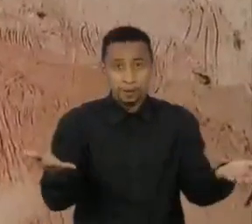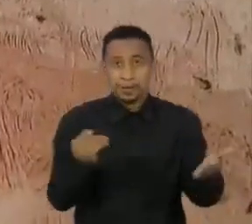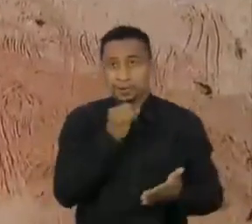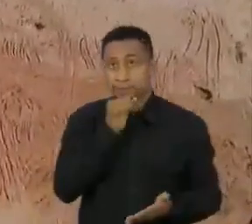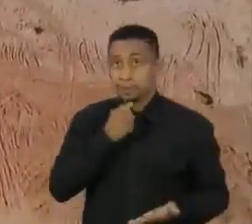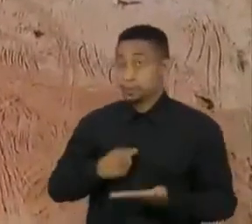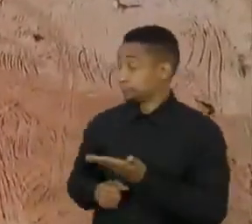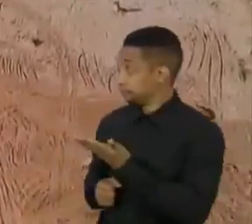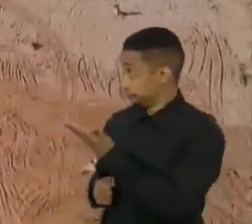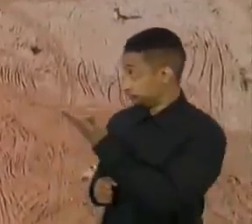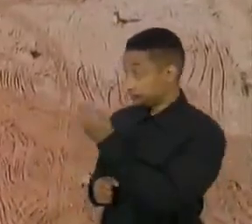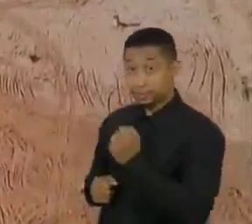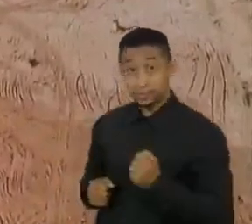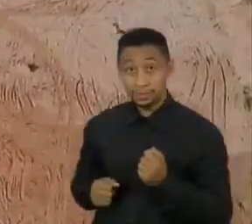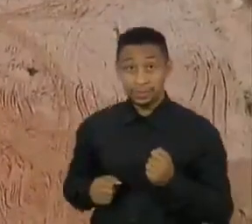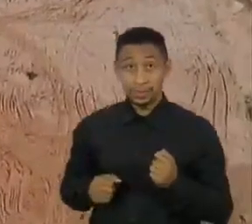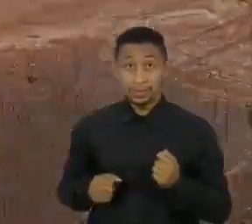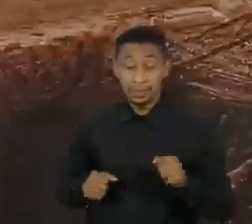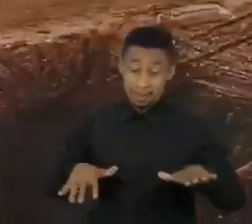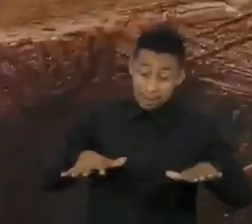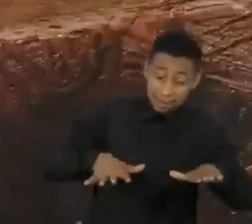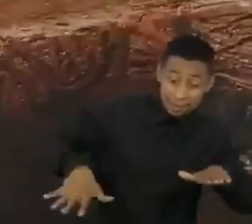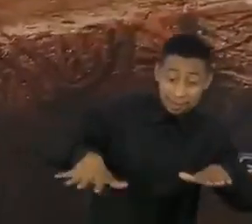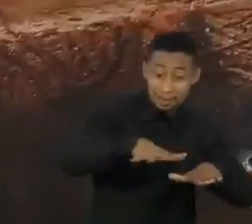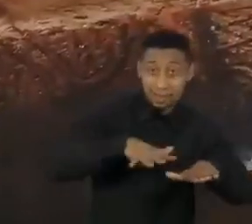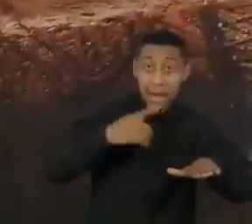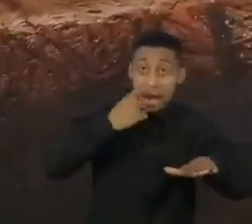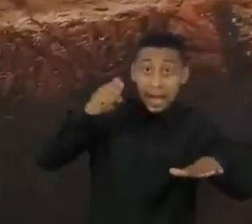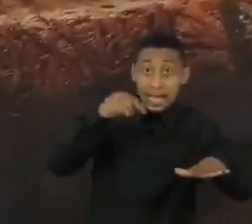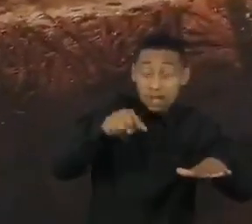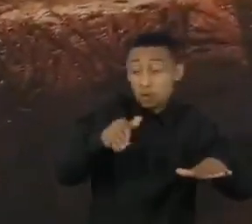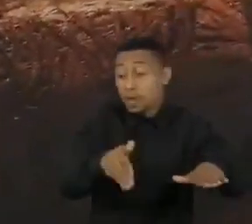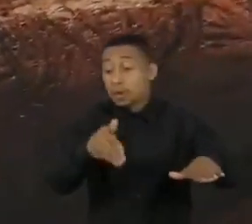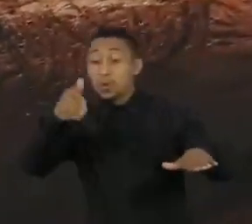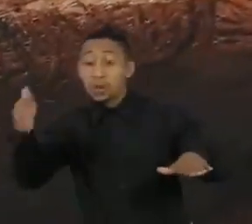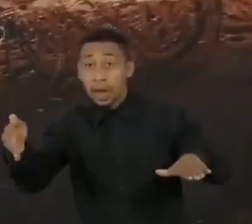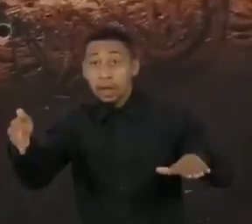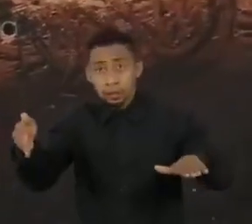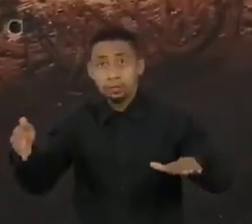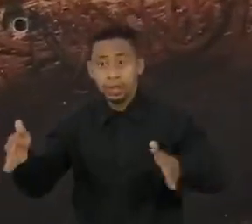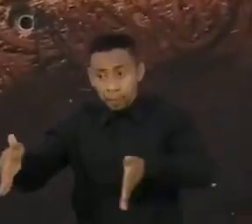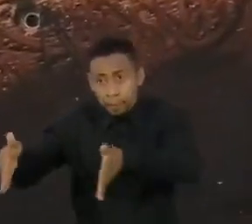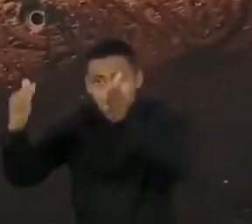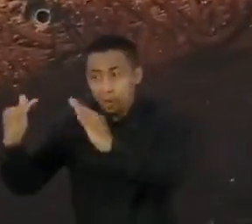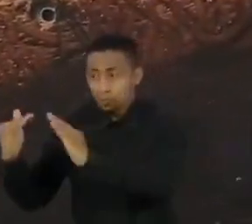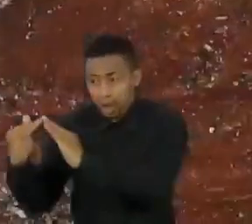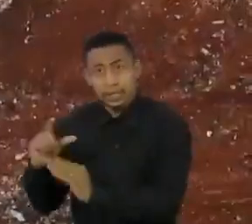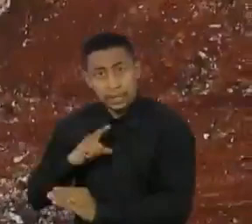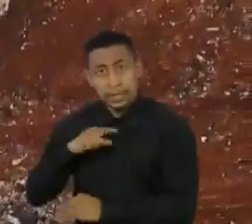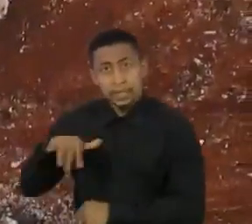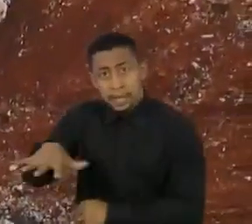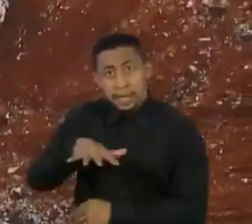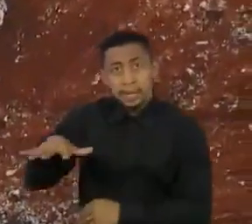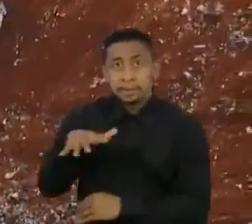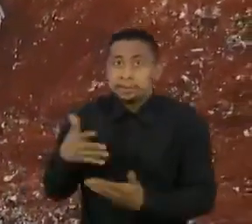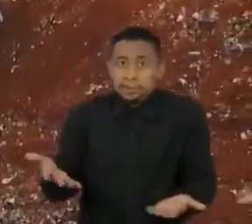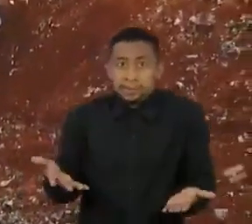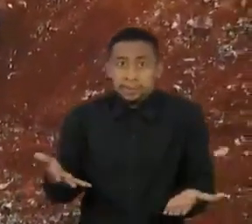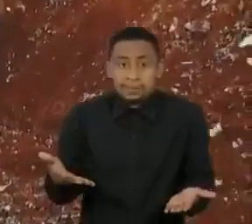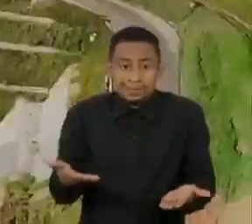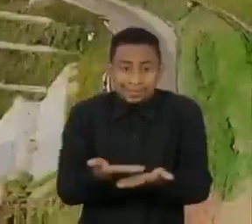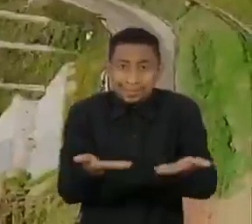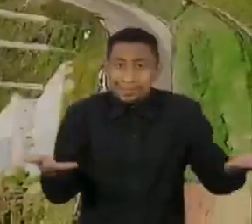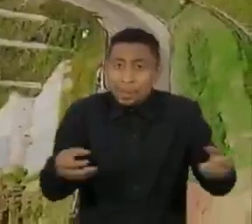exemplo aqui de São Paulo ele em volta dele é uma cidade a cidade né então a gente tá com aterro no meio da cidade